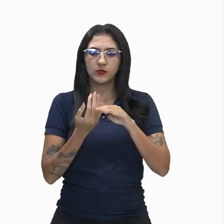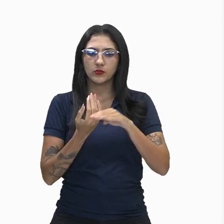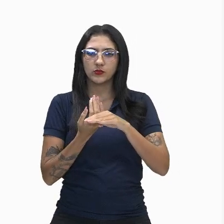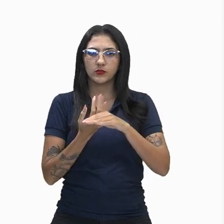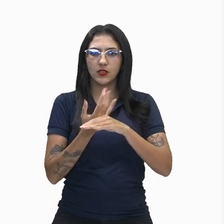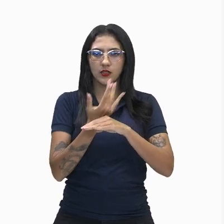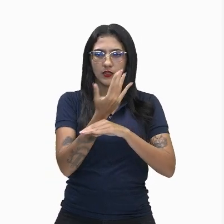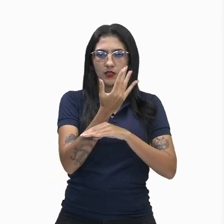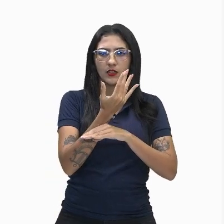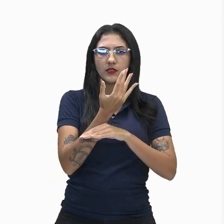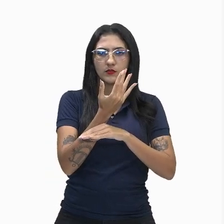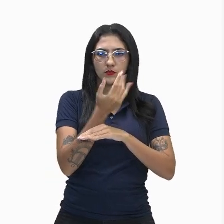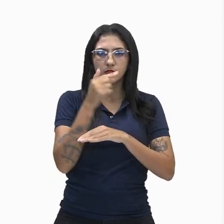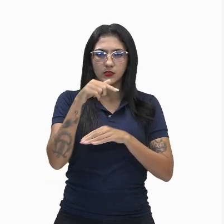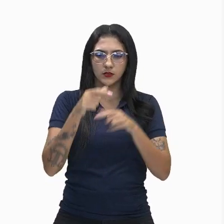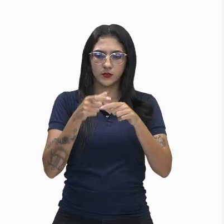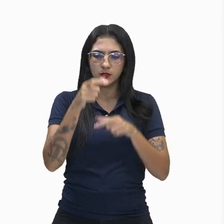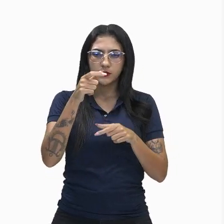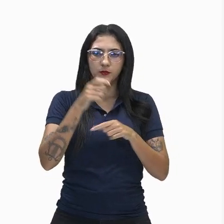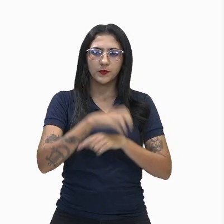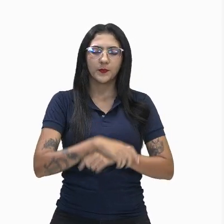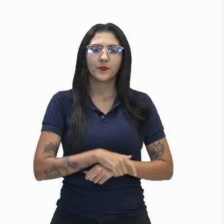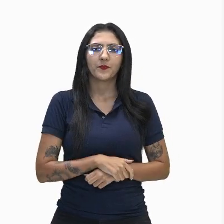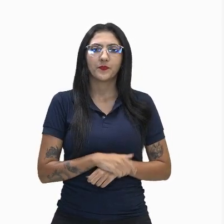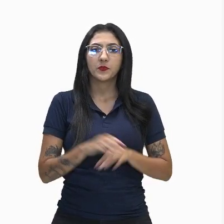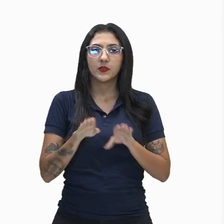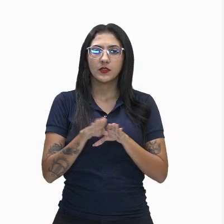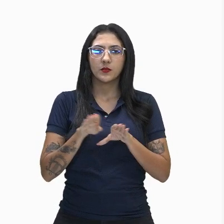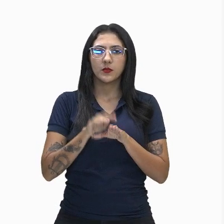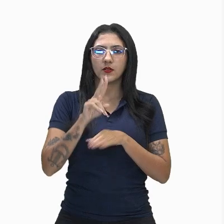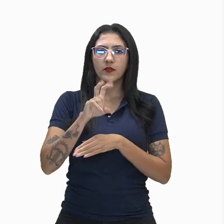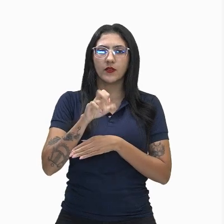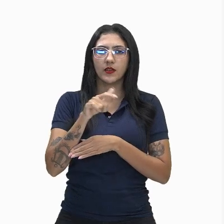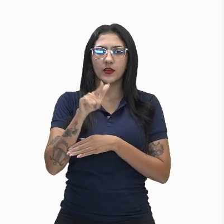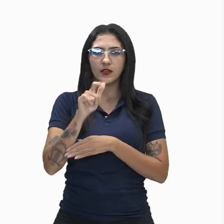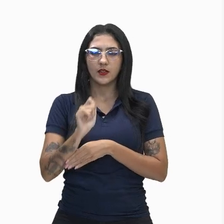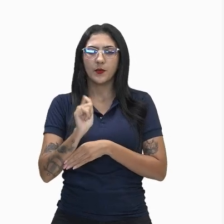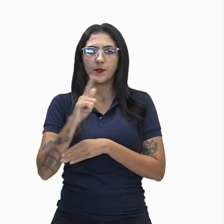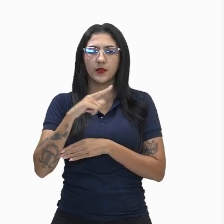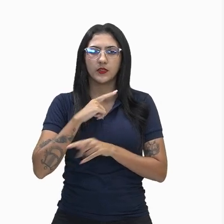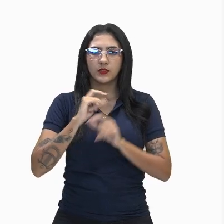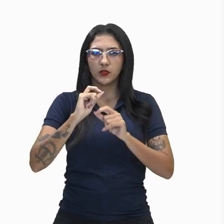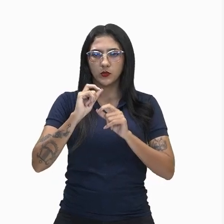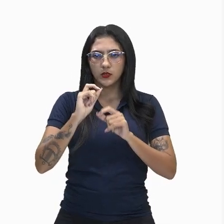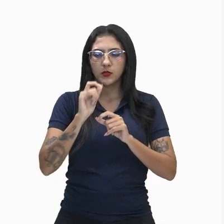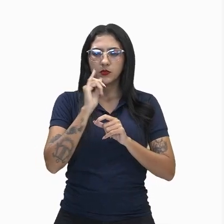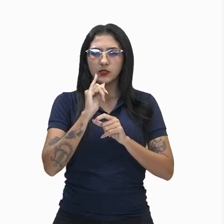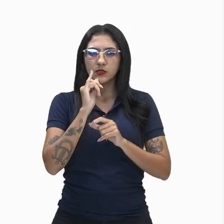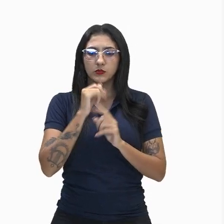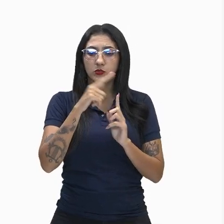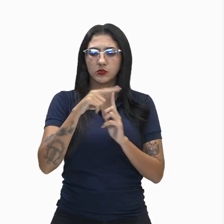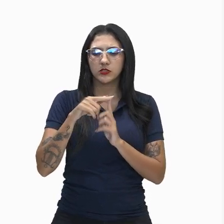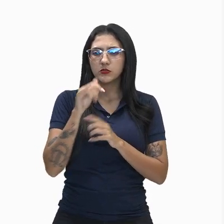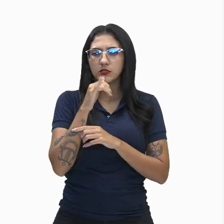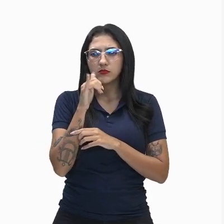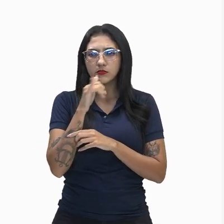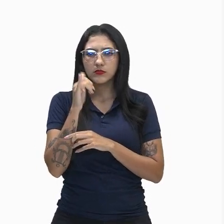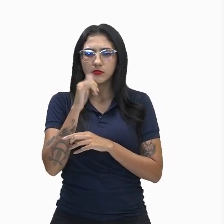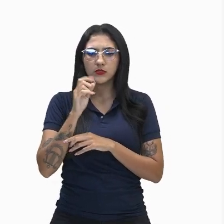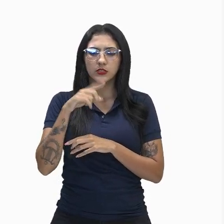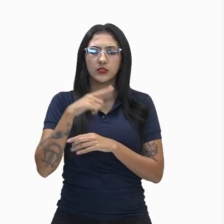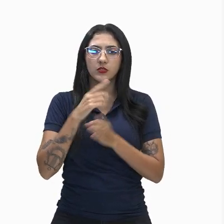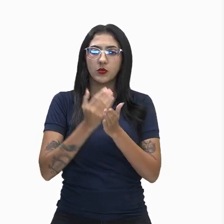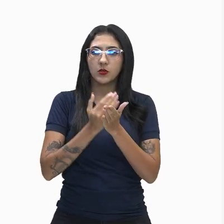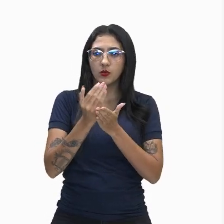se formam após a combustão. Temos a vela de ignição, que cria a faísca que inicia o processo de queima da mistura